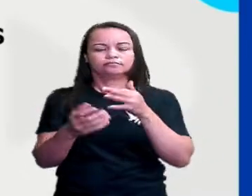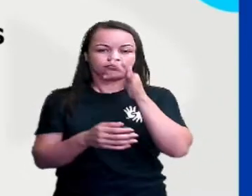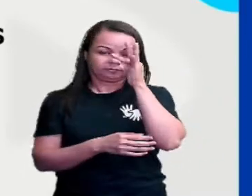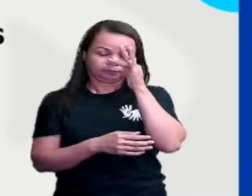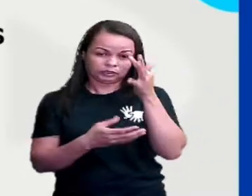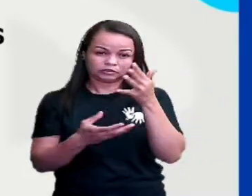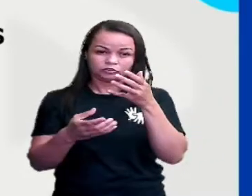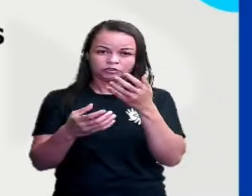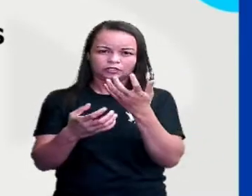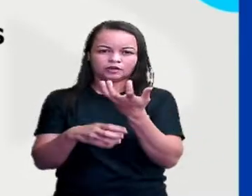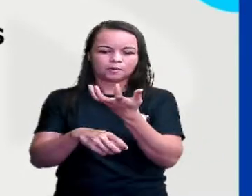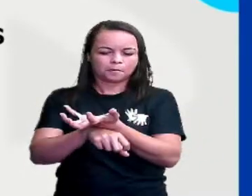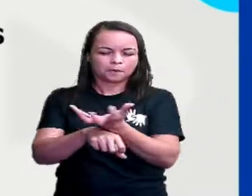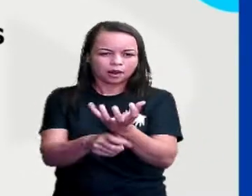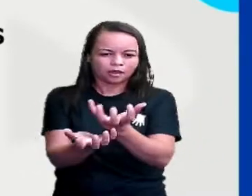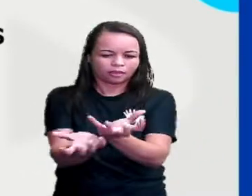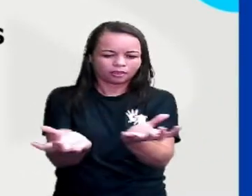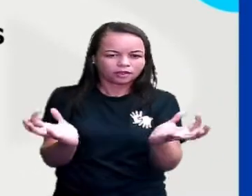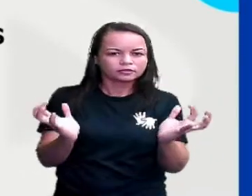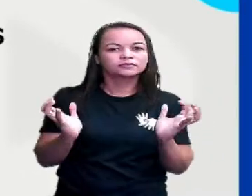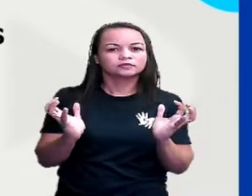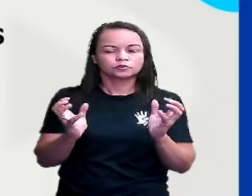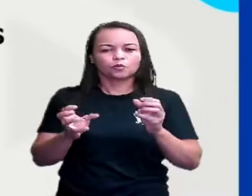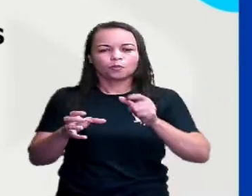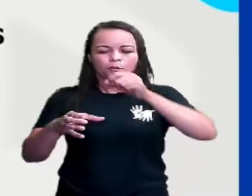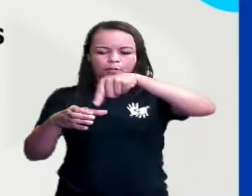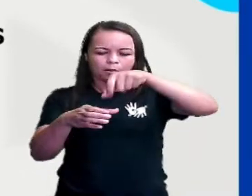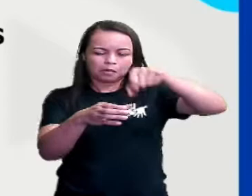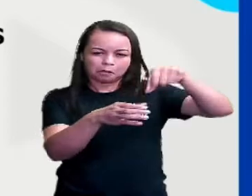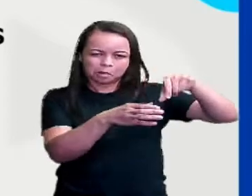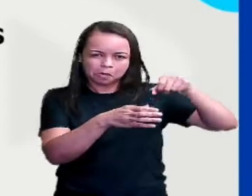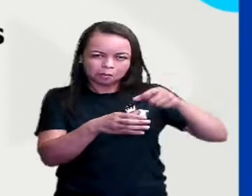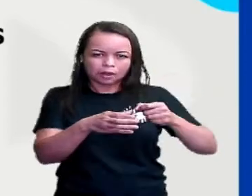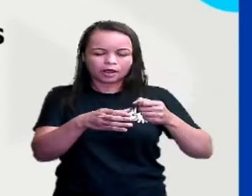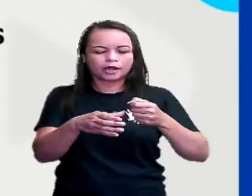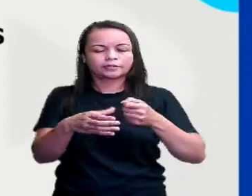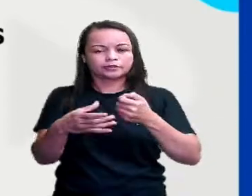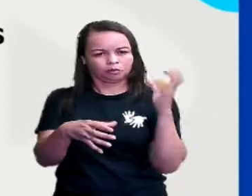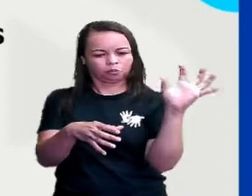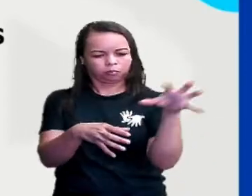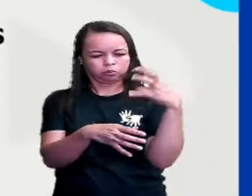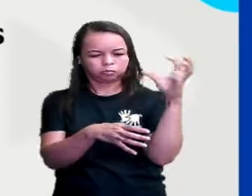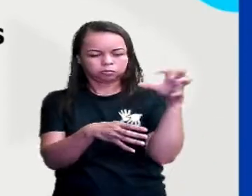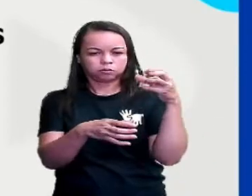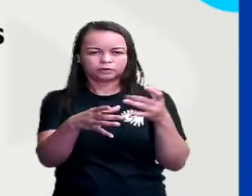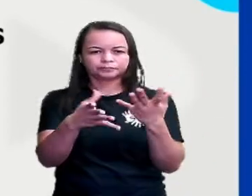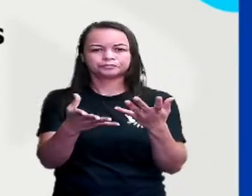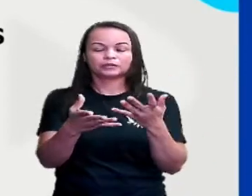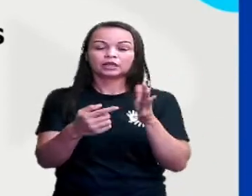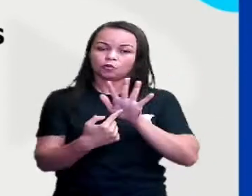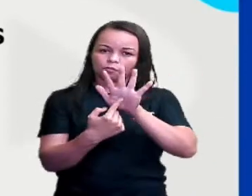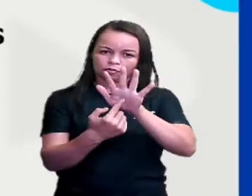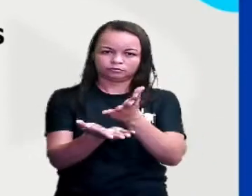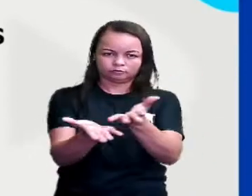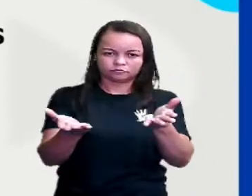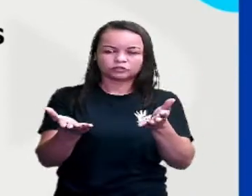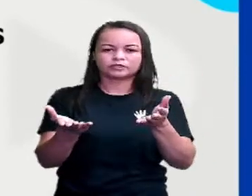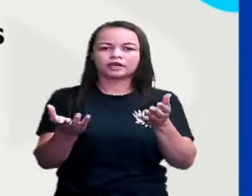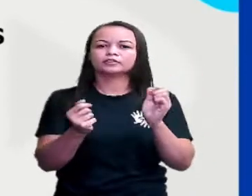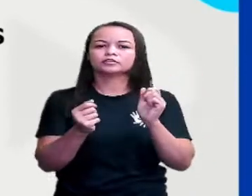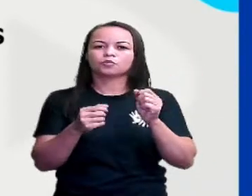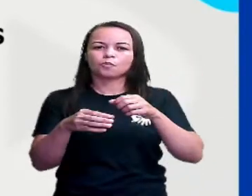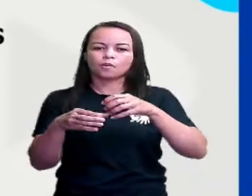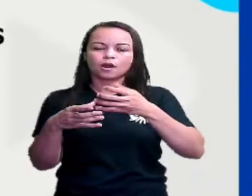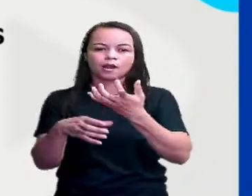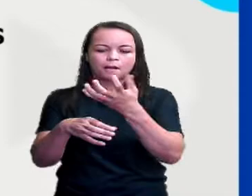nas plantações, tá certo? E aí eu trouxe o exemplo para vocês de uma plantação de milho, de um milharal, que